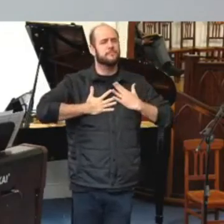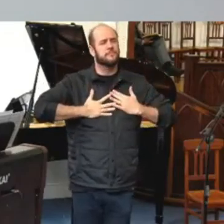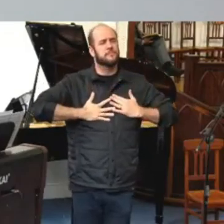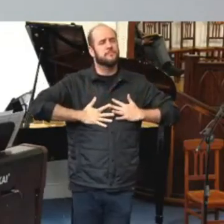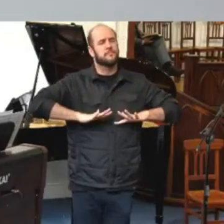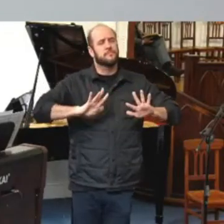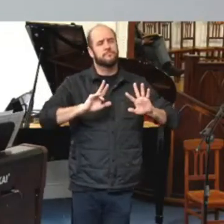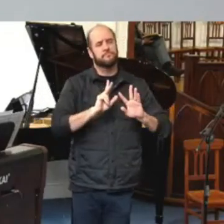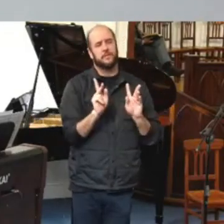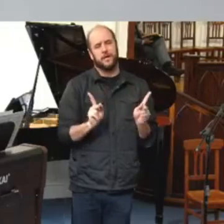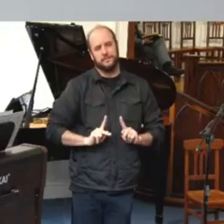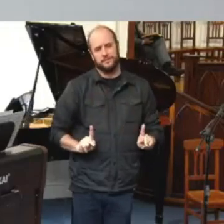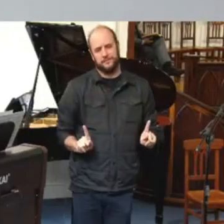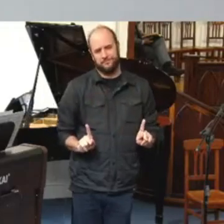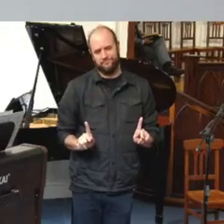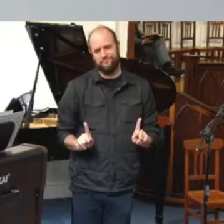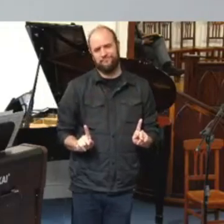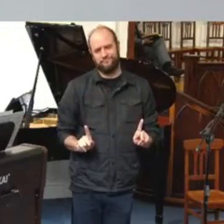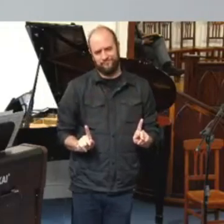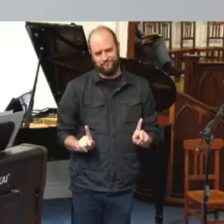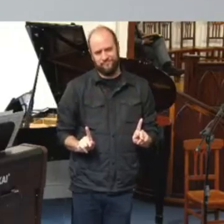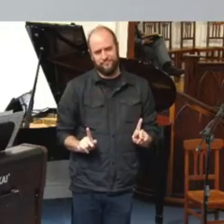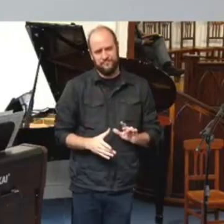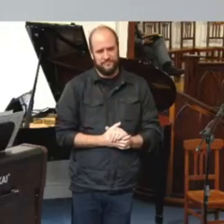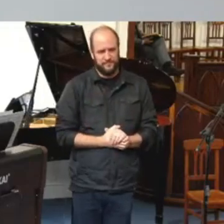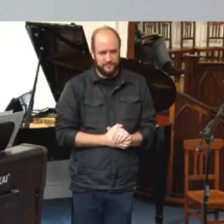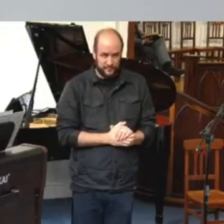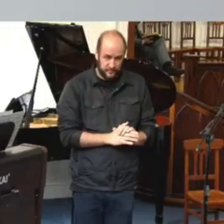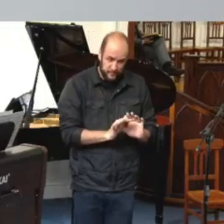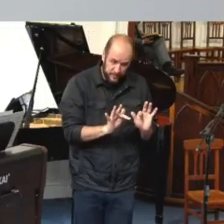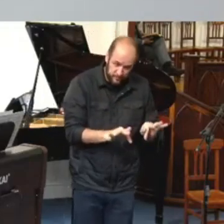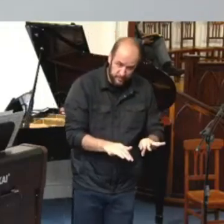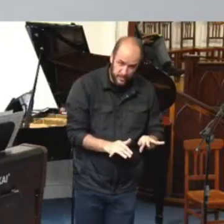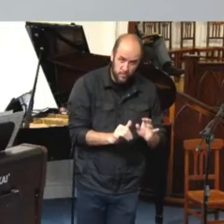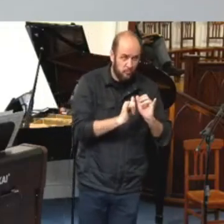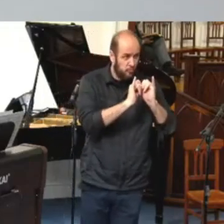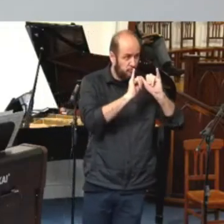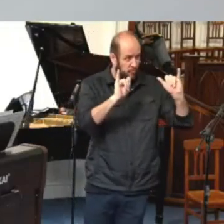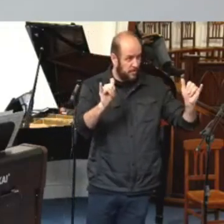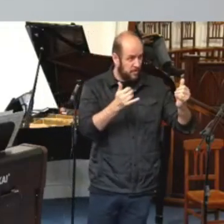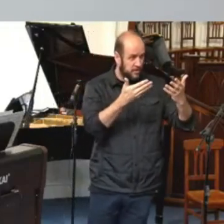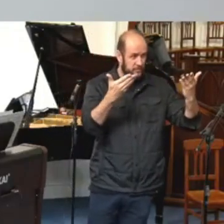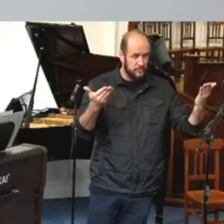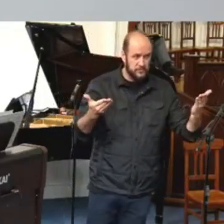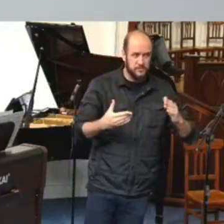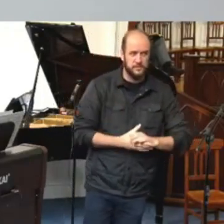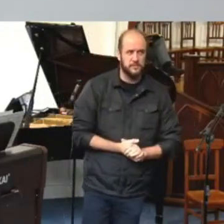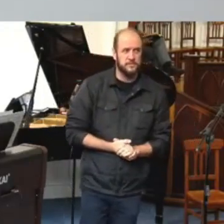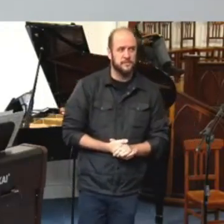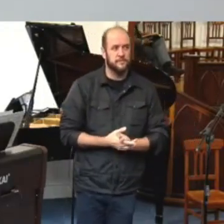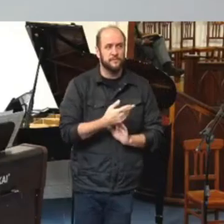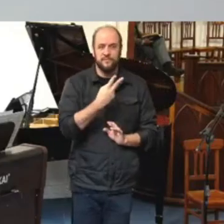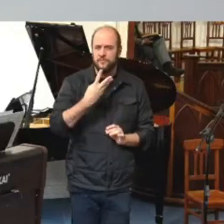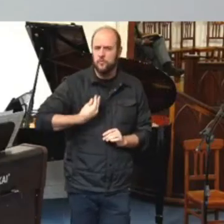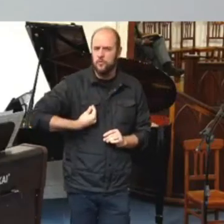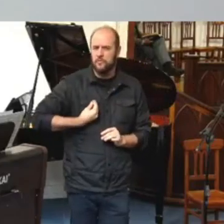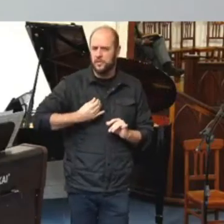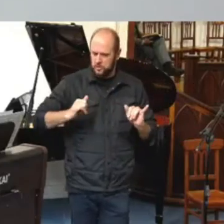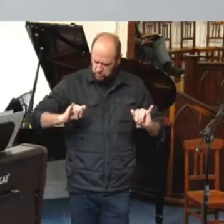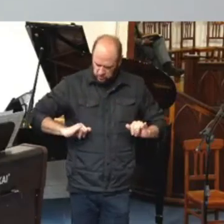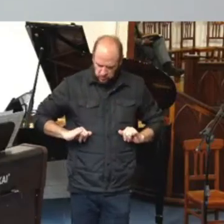faz em nós. Por isso eu termino perguntando a você: aonde você se encontra no